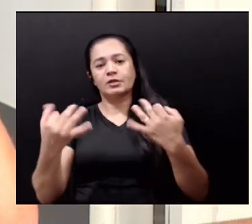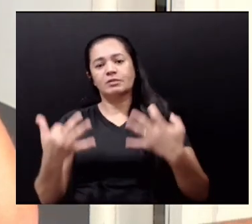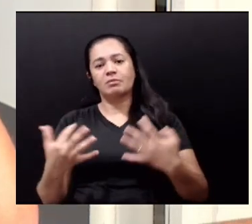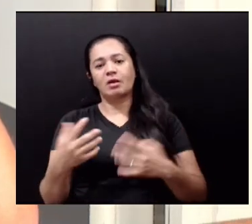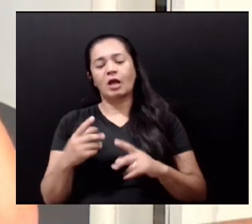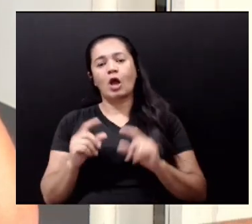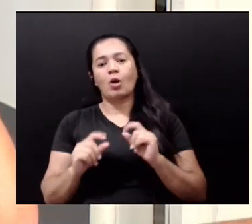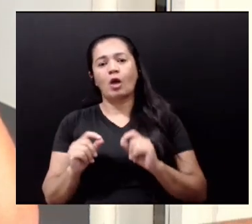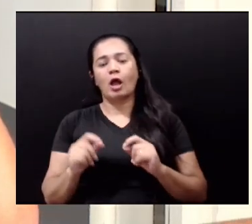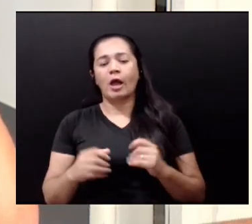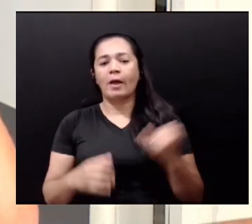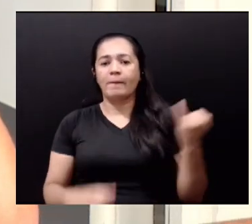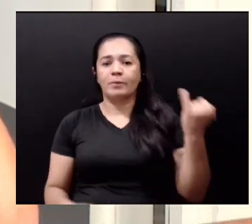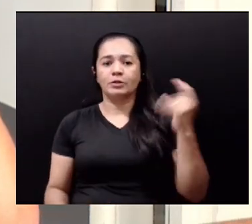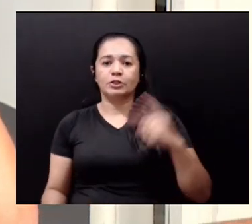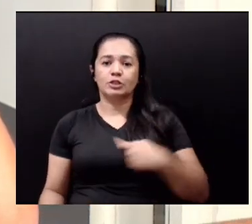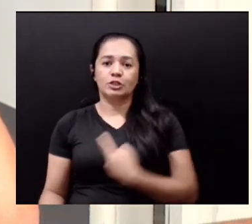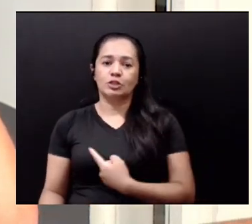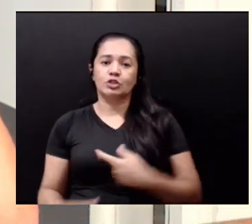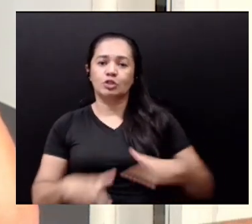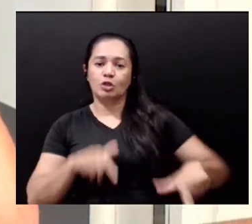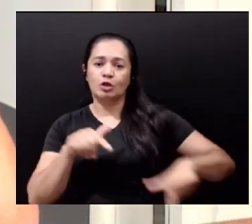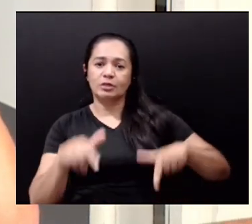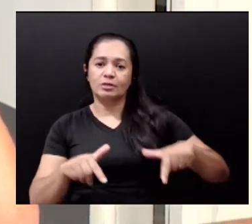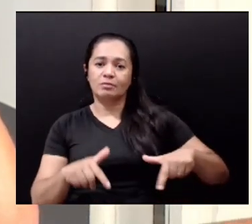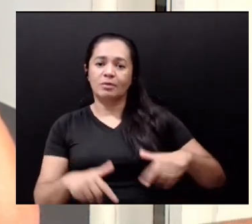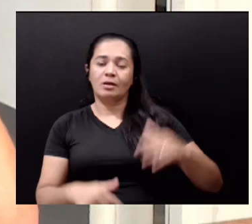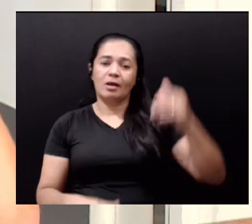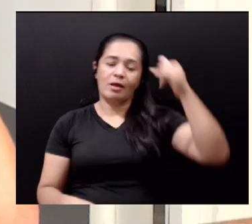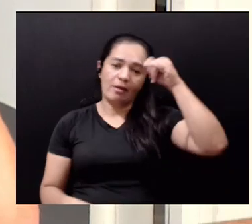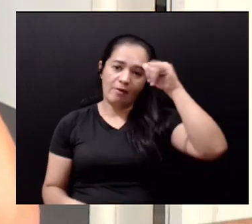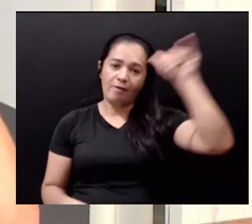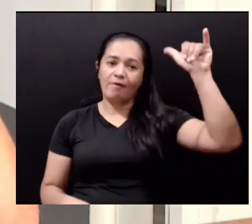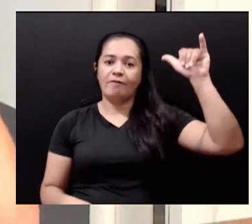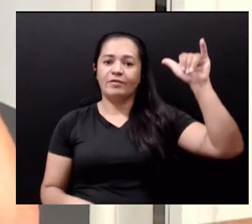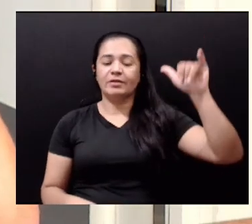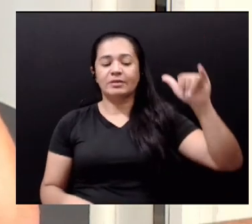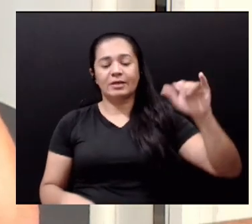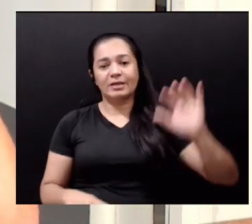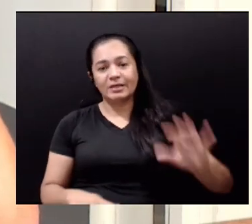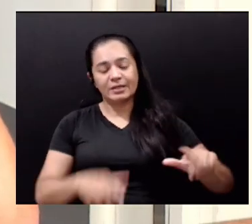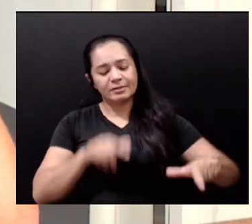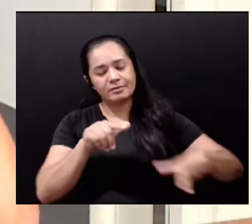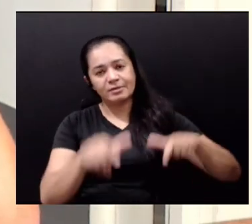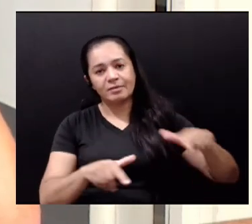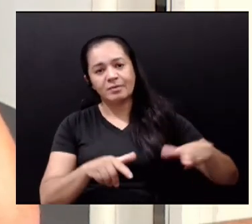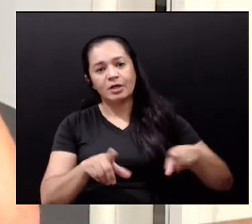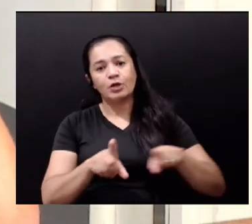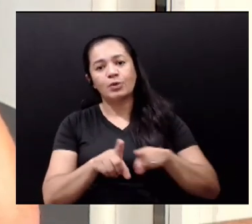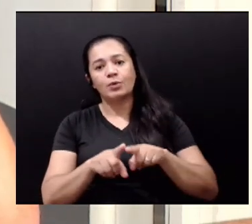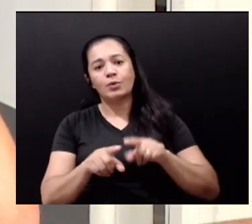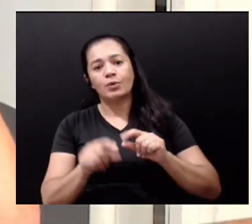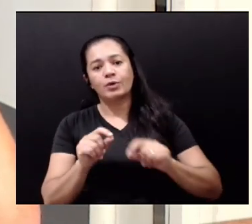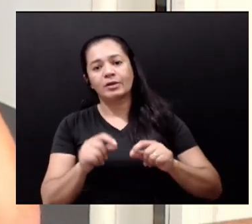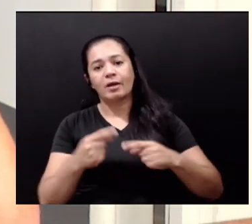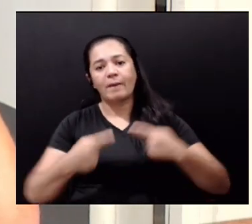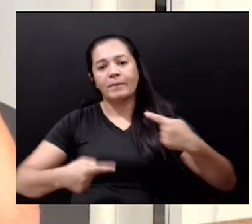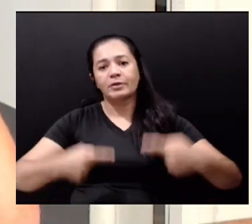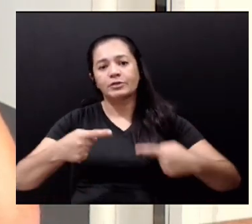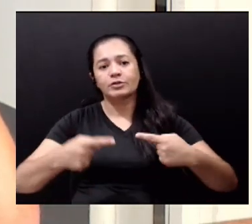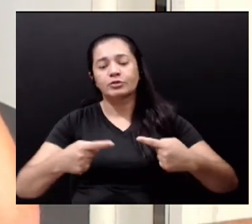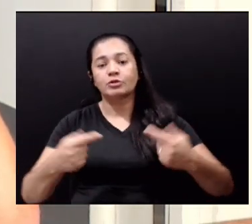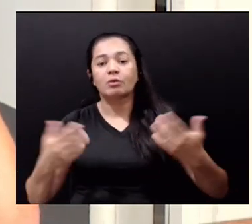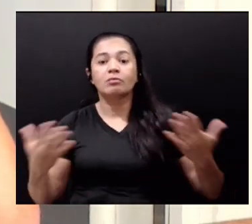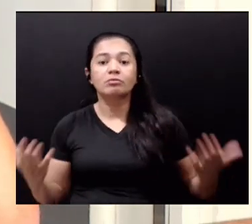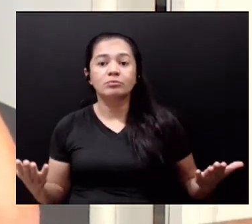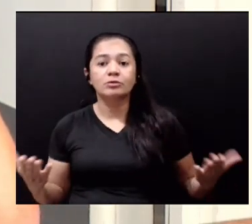também os aspectos preventivos, e nesse trabalho que eu desenvolvi, o trabalho também de discutir com os meninos, né, falar